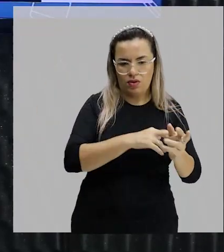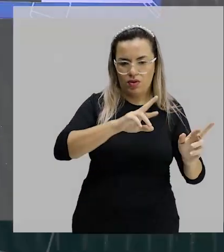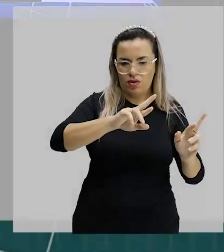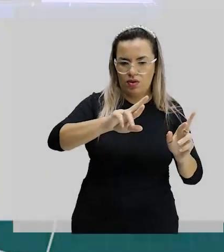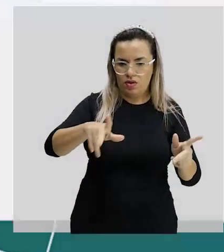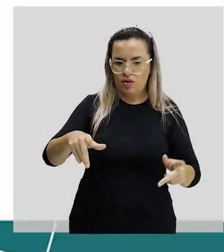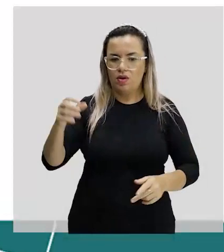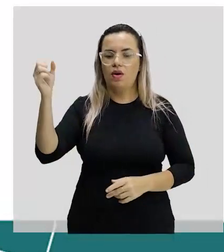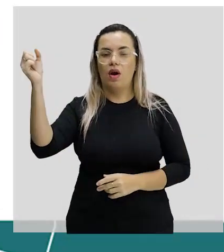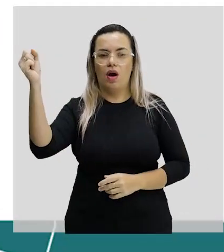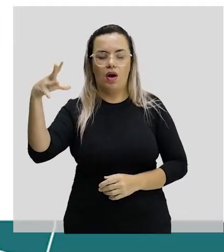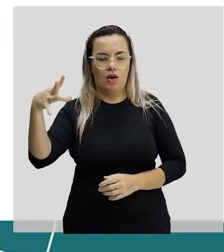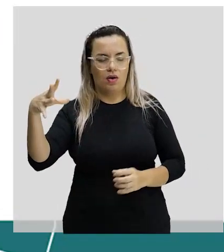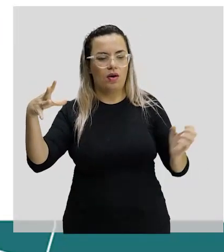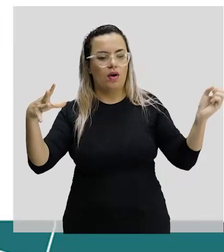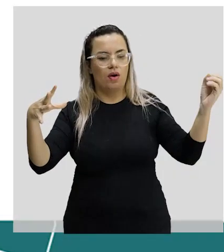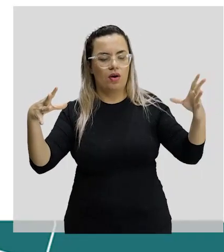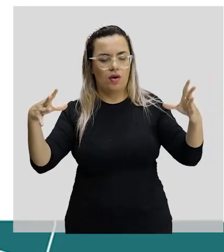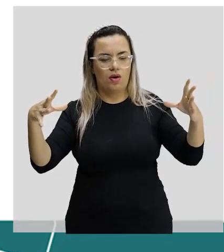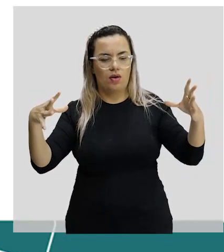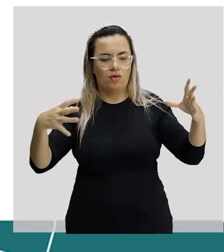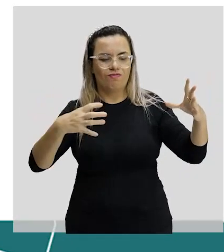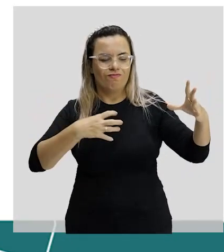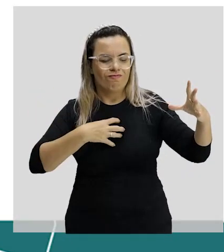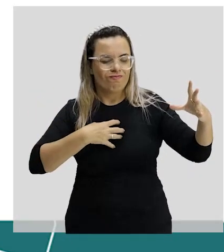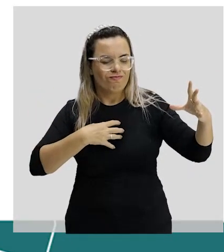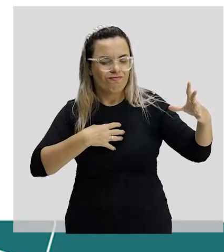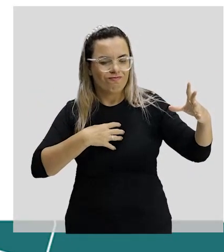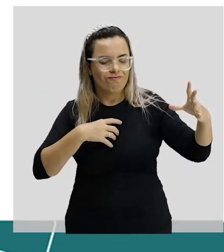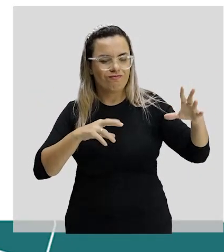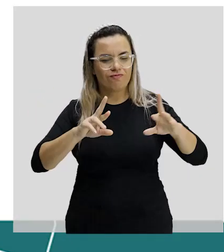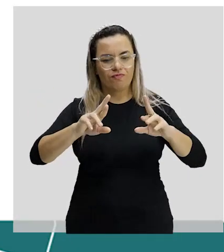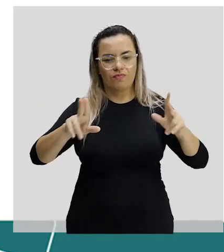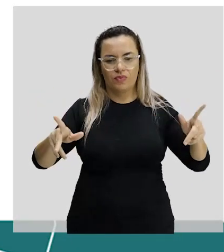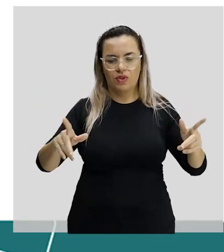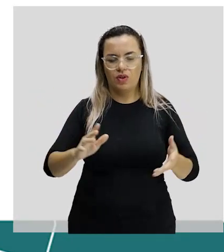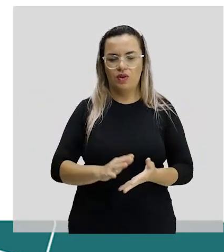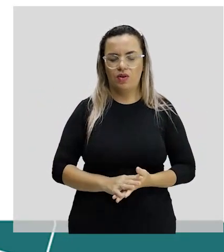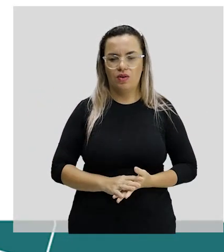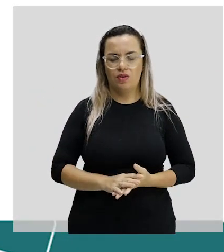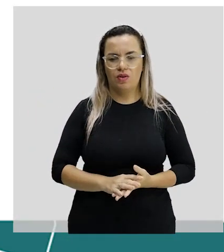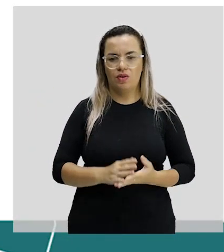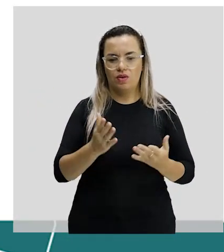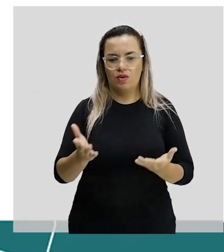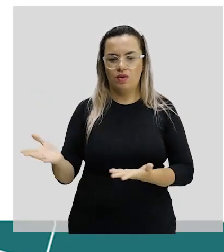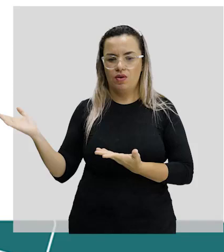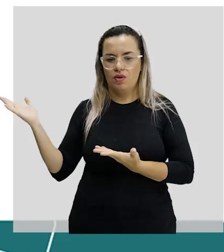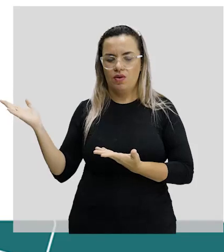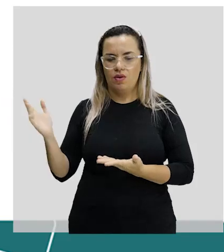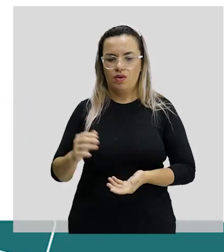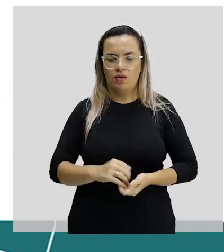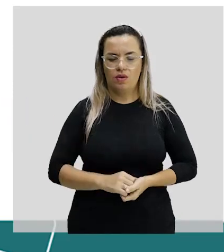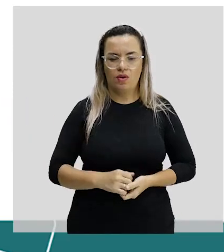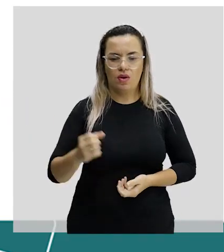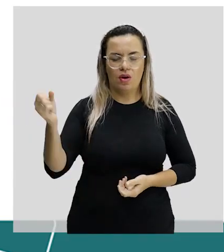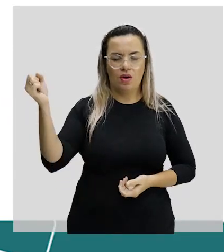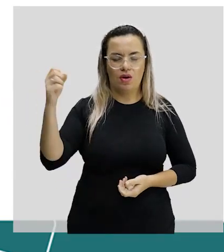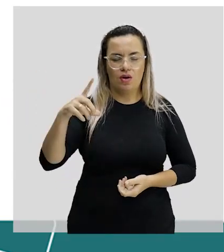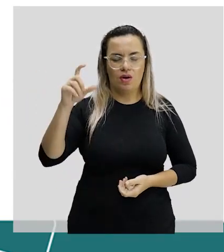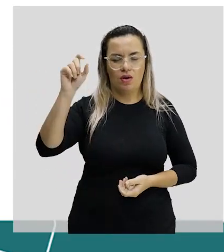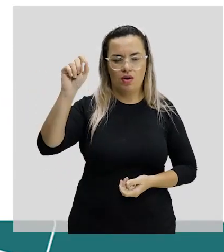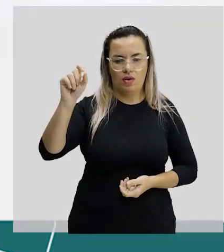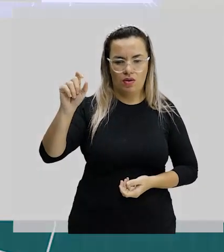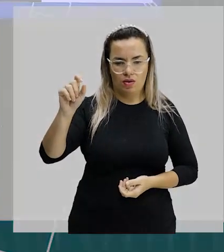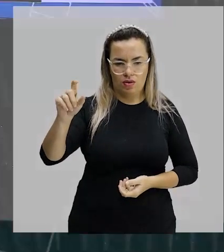luz causa reações diferentes. Olha essas fofuras aqui da Academia GC, Graciele Costa. A luz azul é para dar ideia de